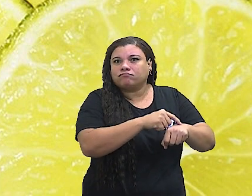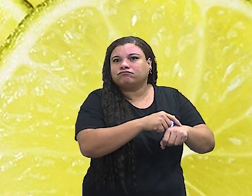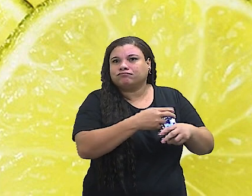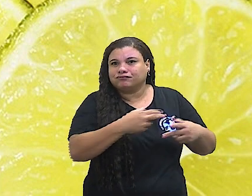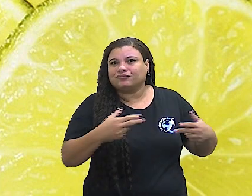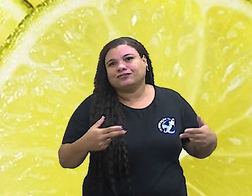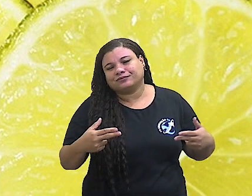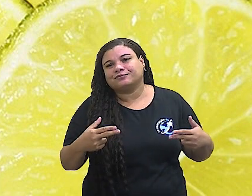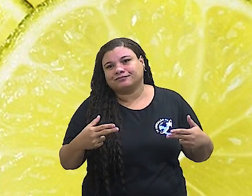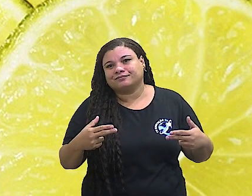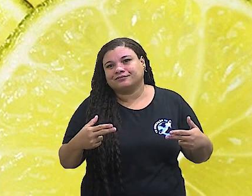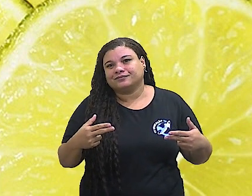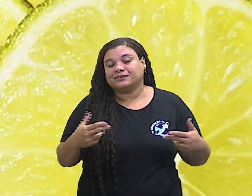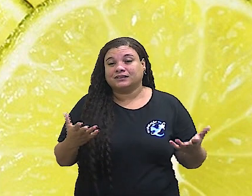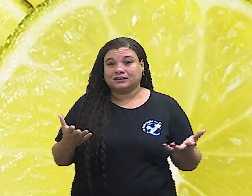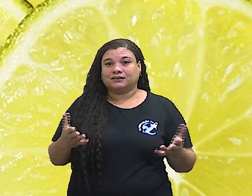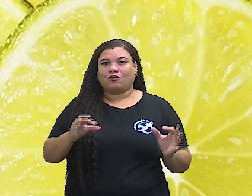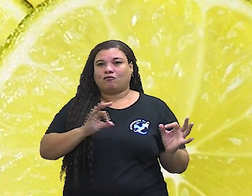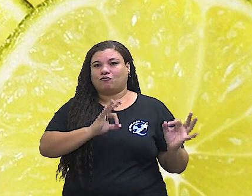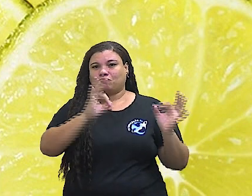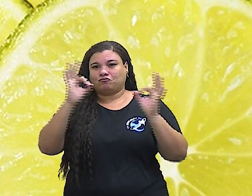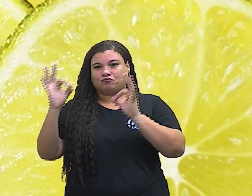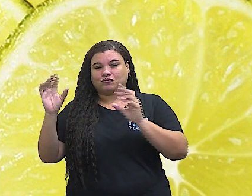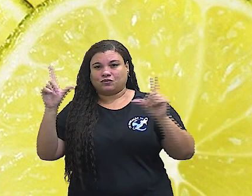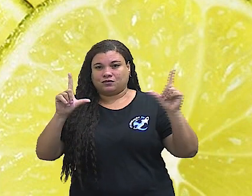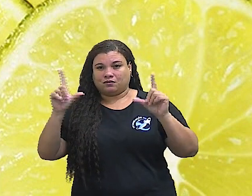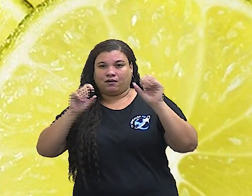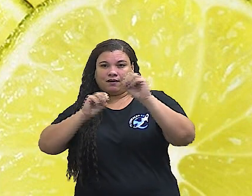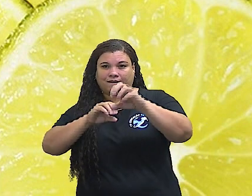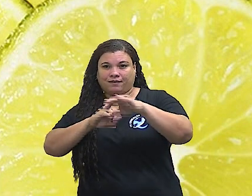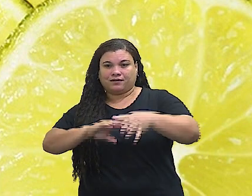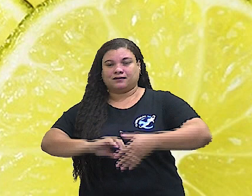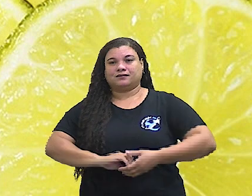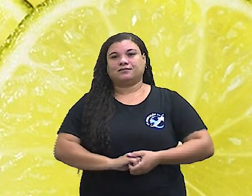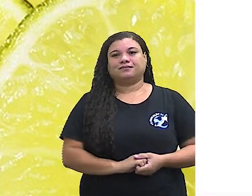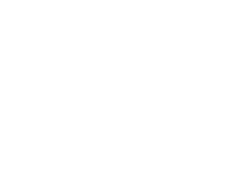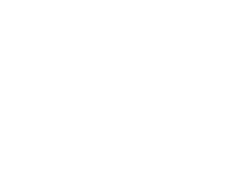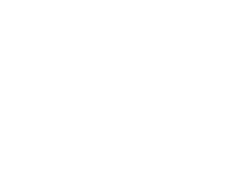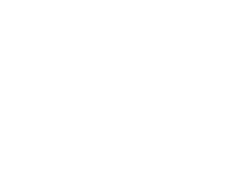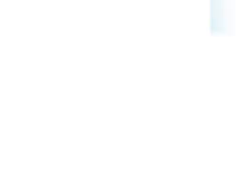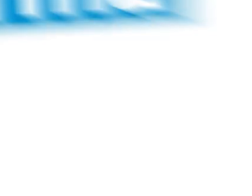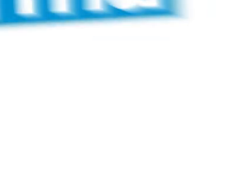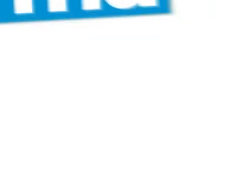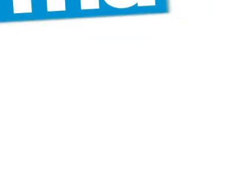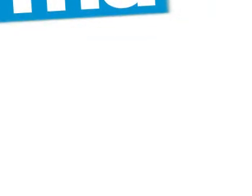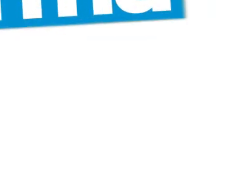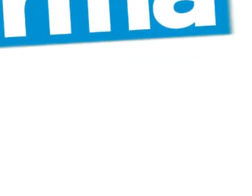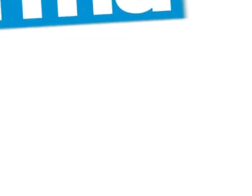sabemos que não. Para mais dicas como esta, continue ligados na TV Educação.